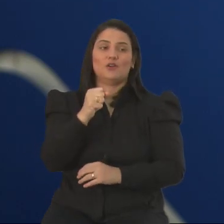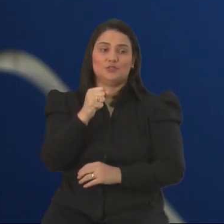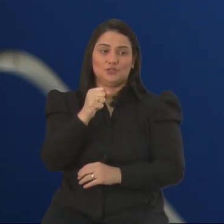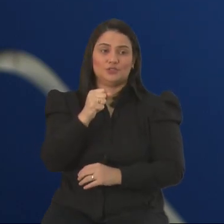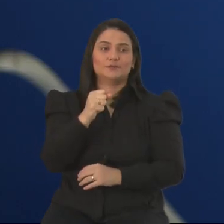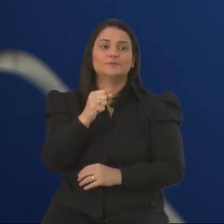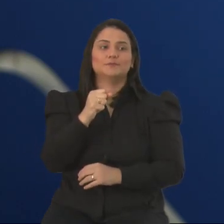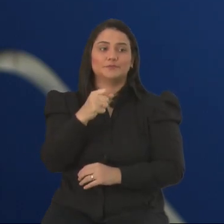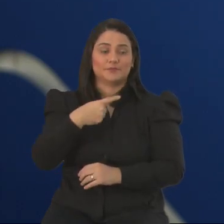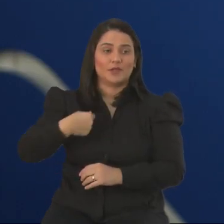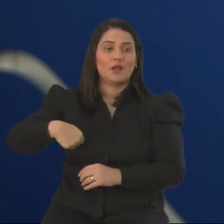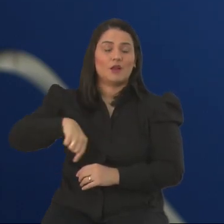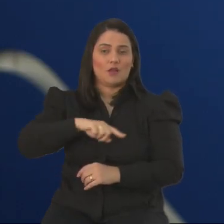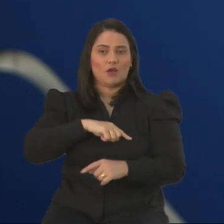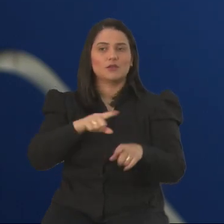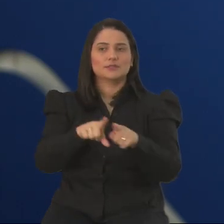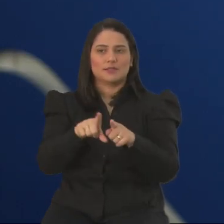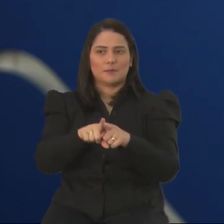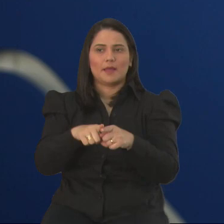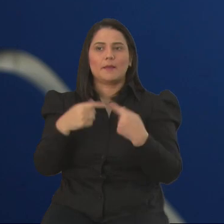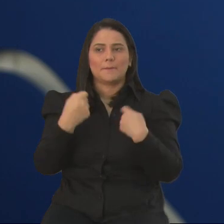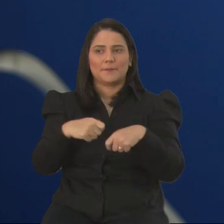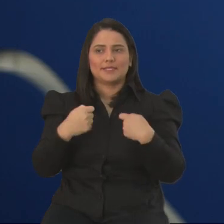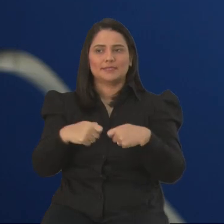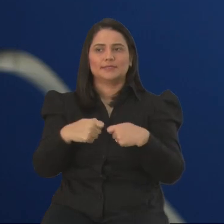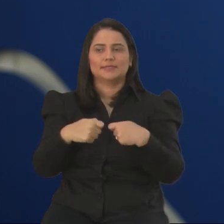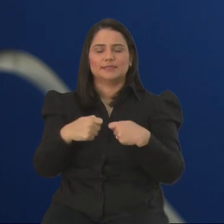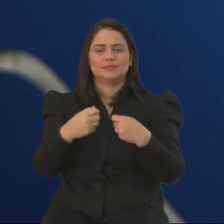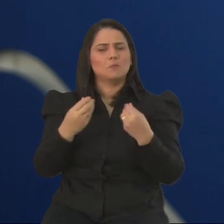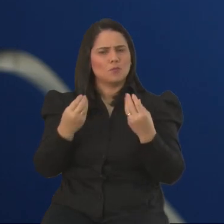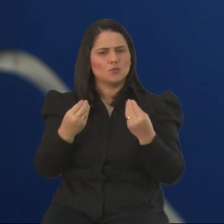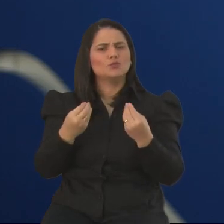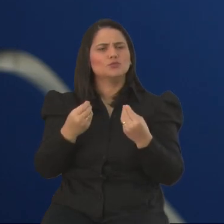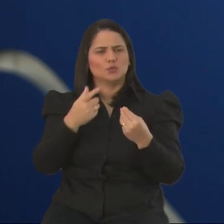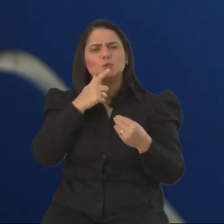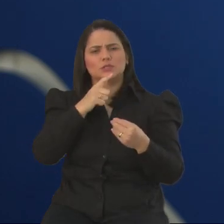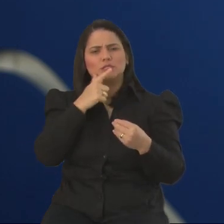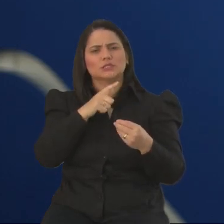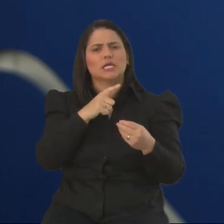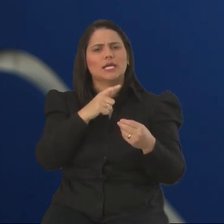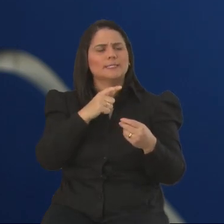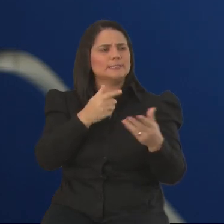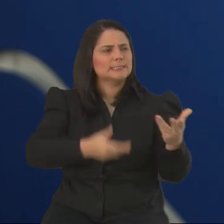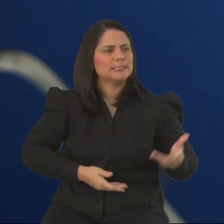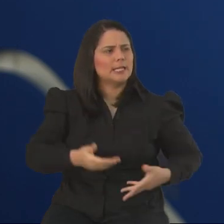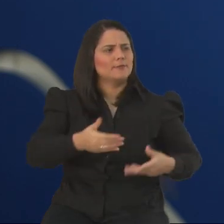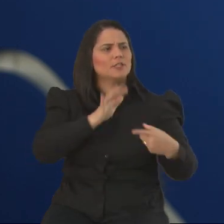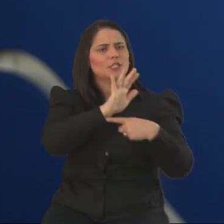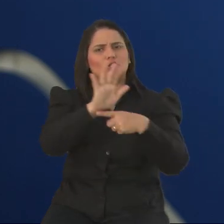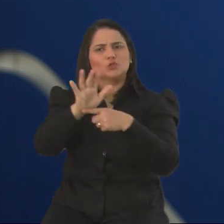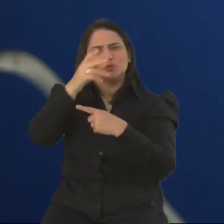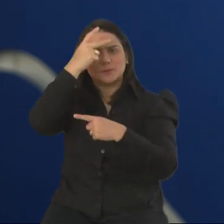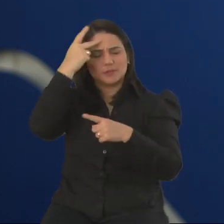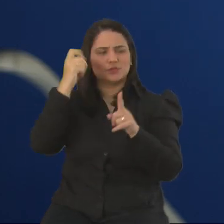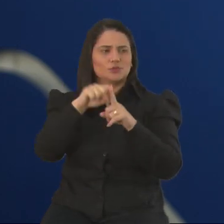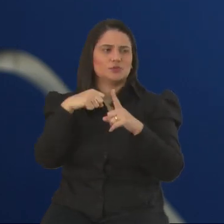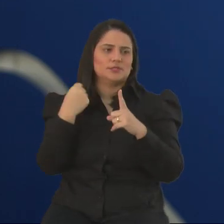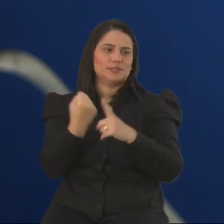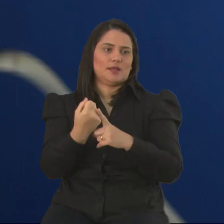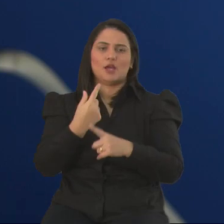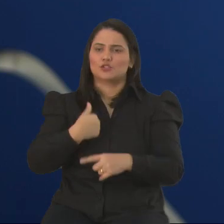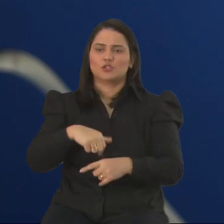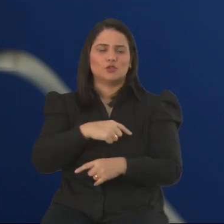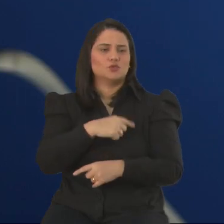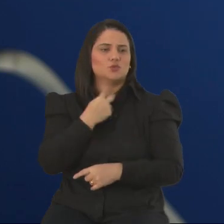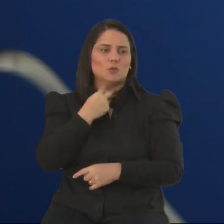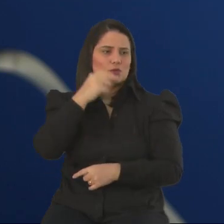também temos muito a servir a nossa sociedade. Então, não podemos